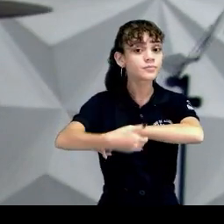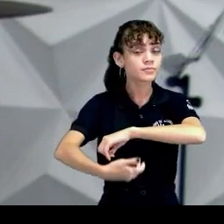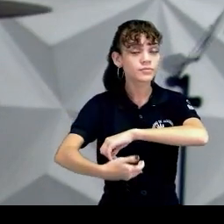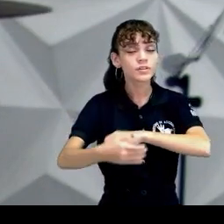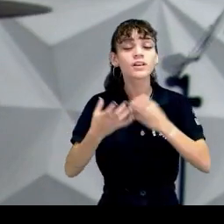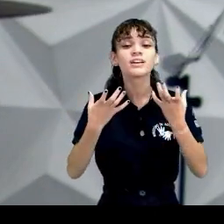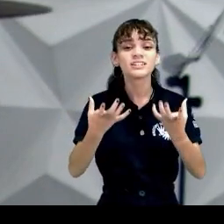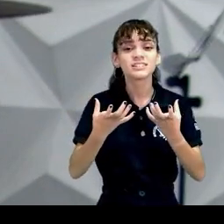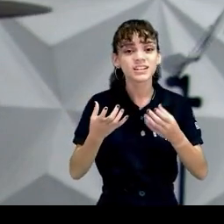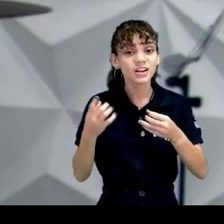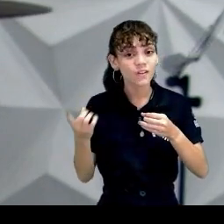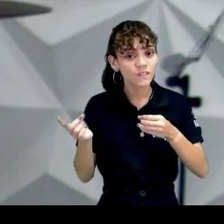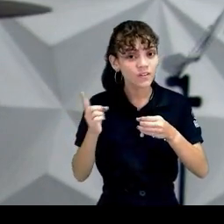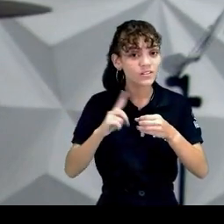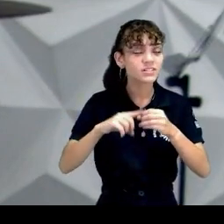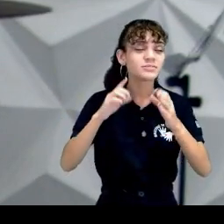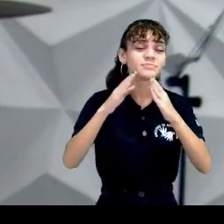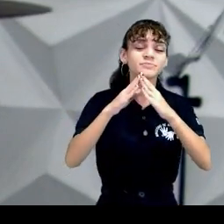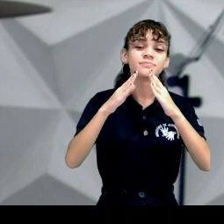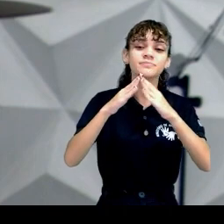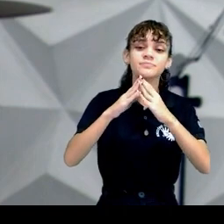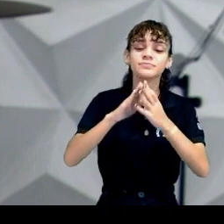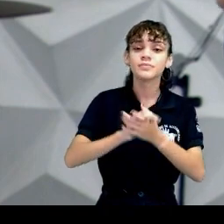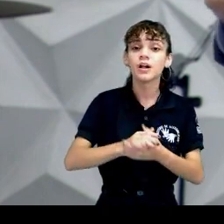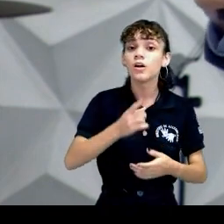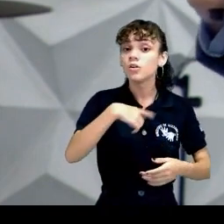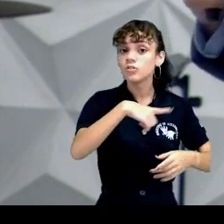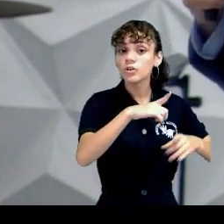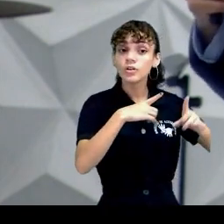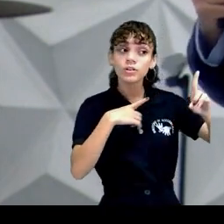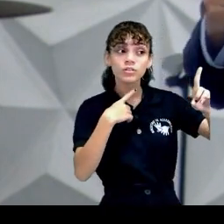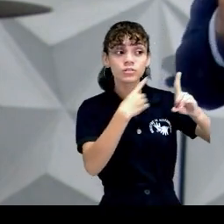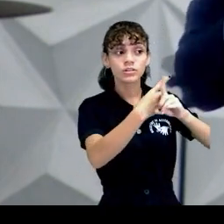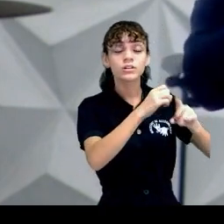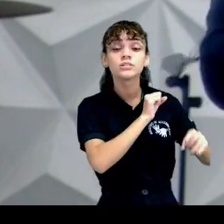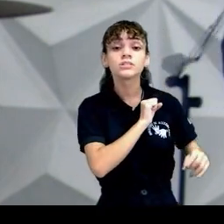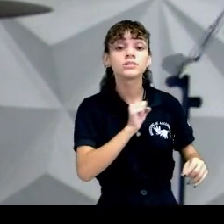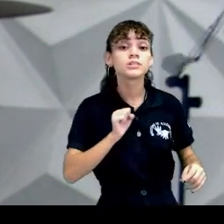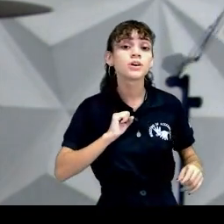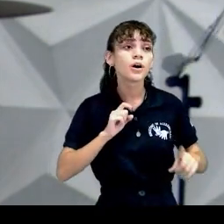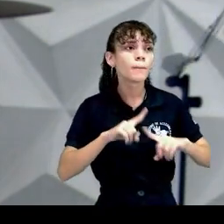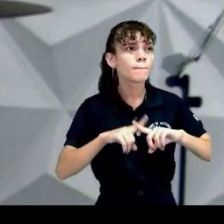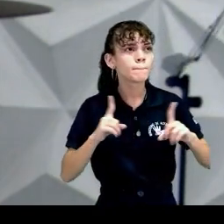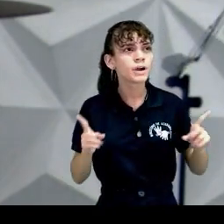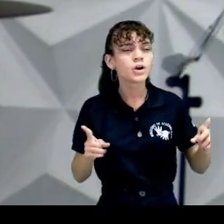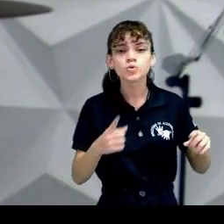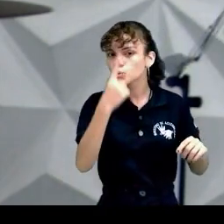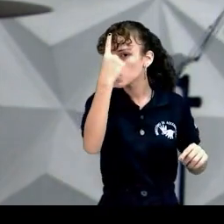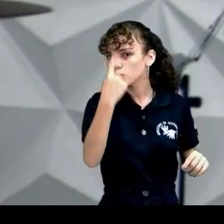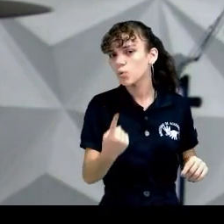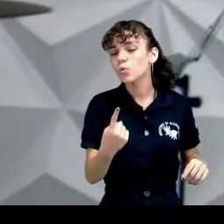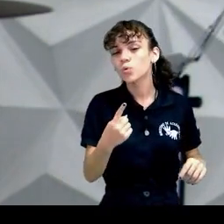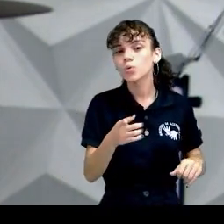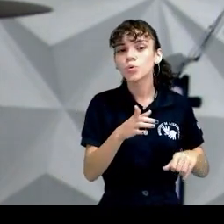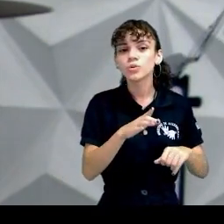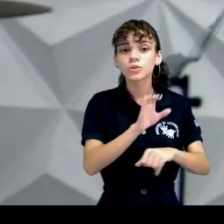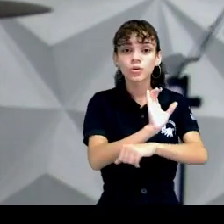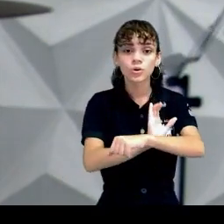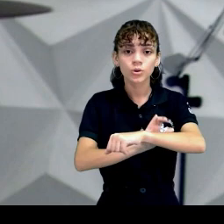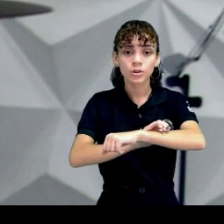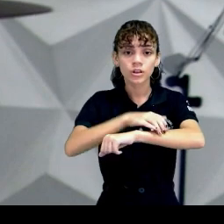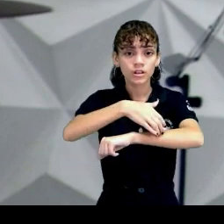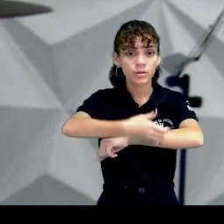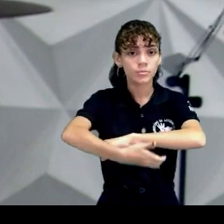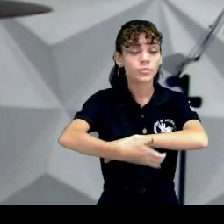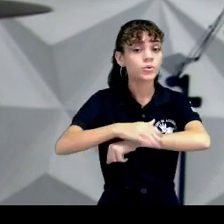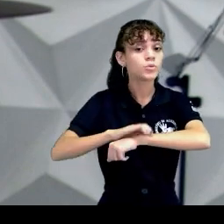aquele leproso, ele parou e voltou. Essa pergunta de Jesus, onde estão os outros 9, ressoou em mim, pensando muitas vezes